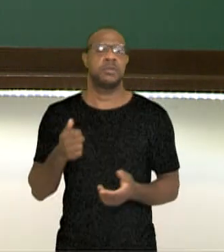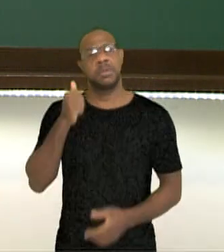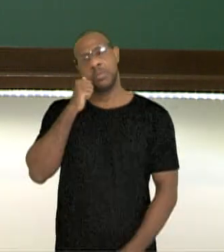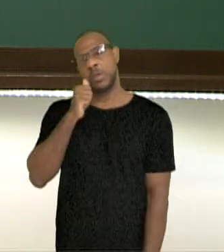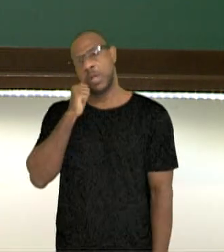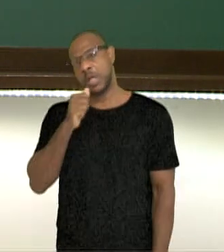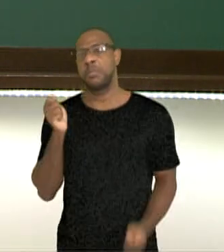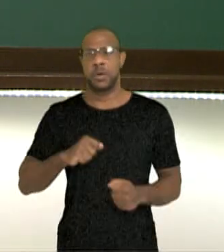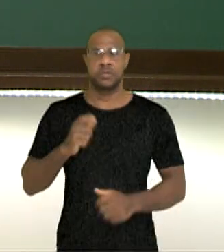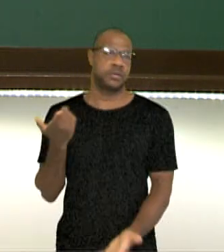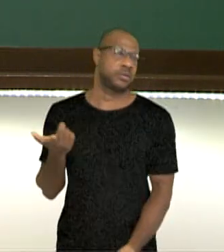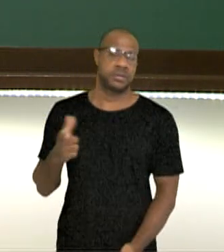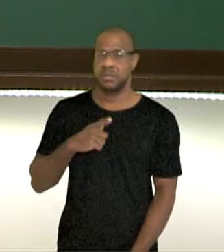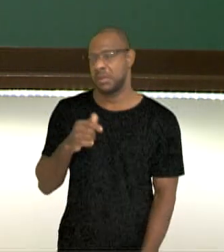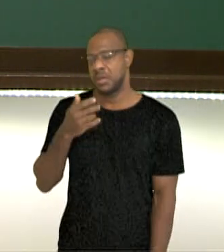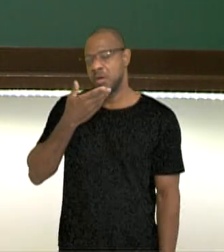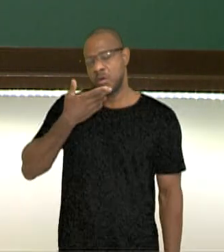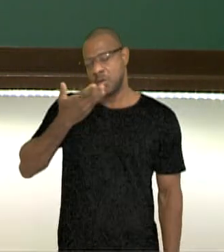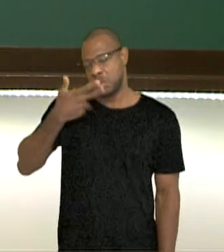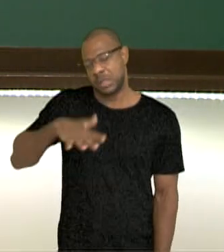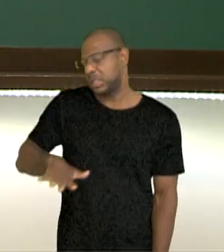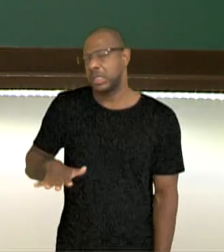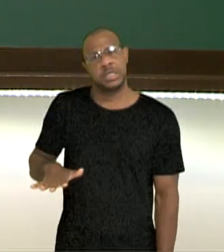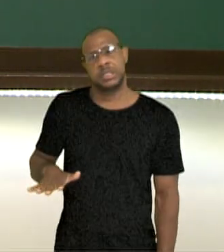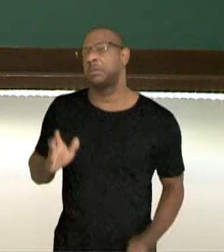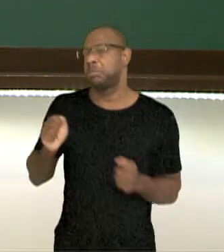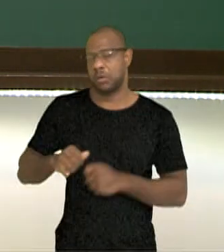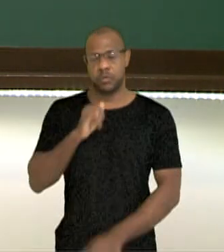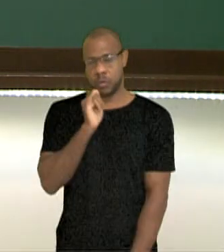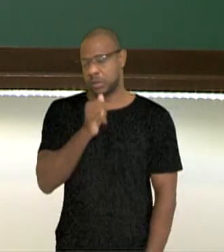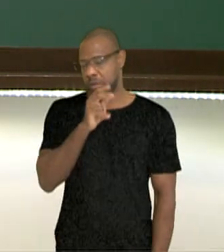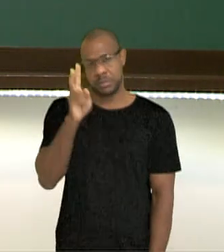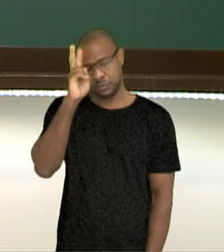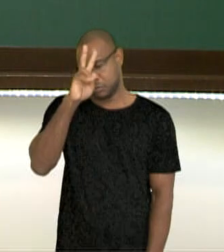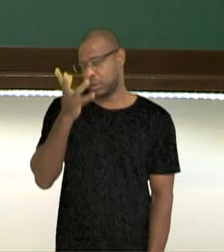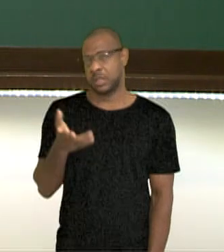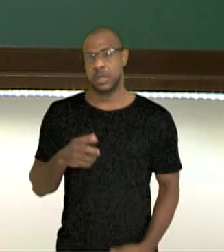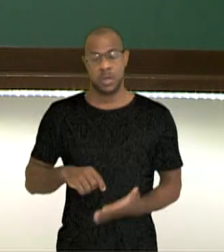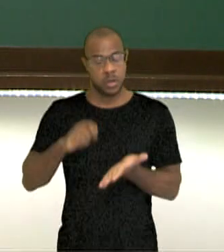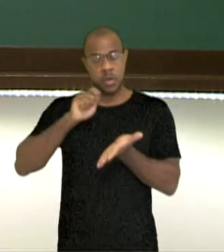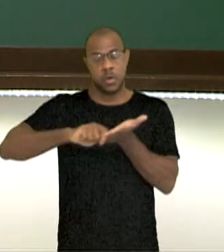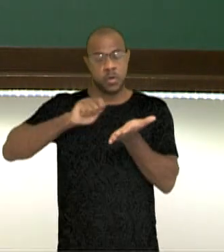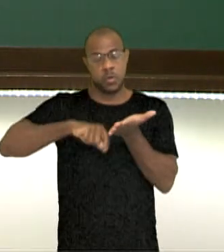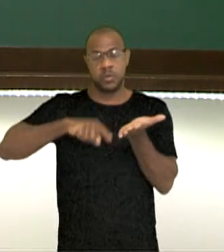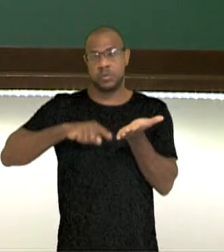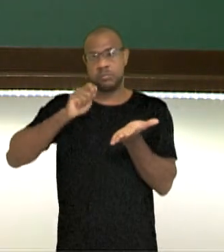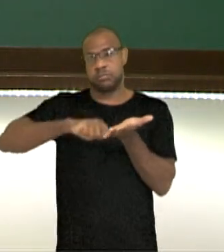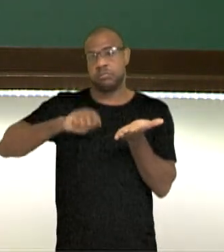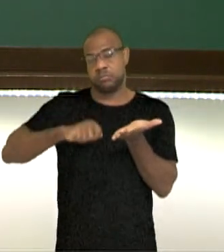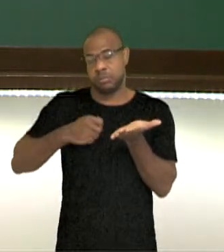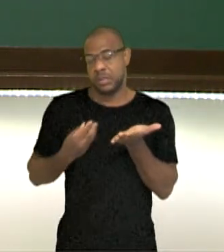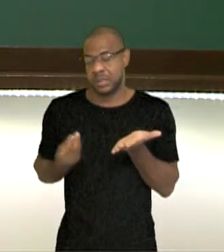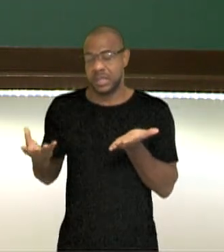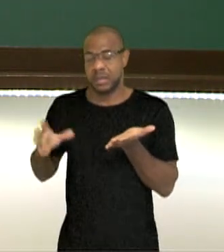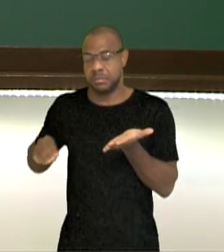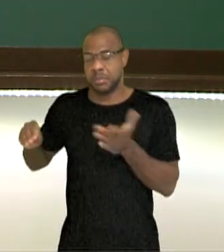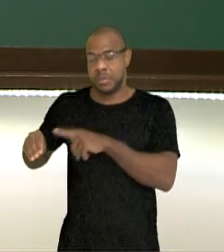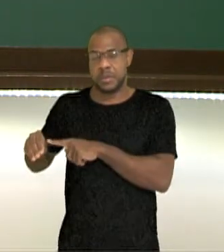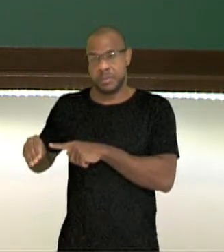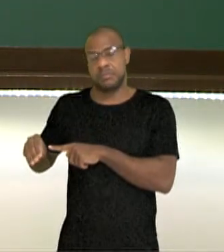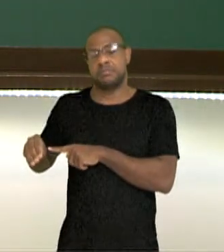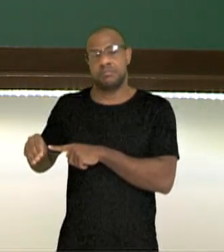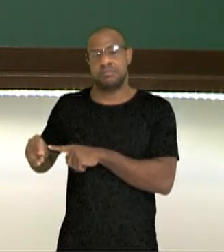mulher, posso inventar uma criança contando a história. Então, o escritor dá voz a uma outra pessoa que é o